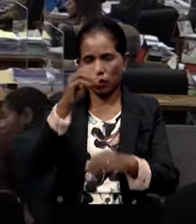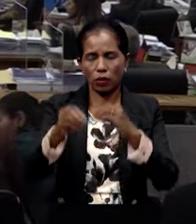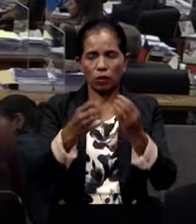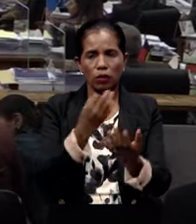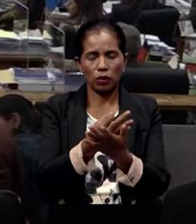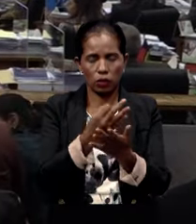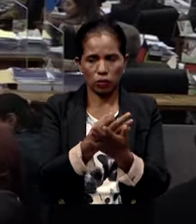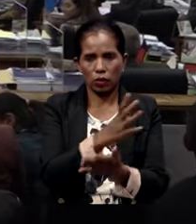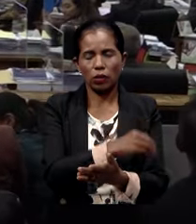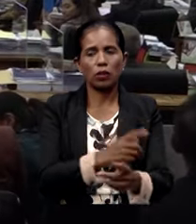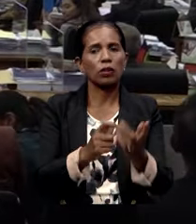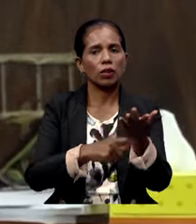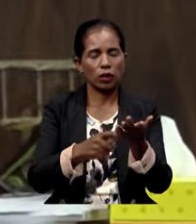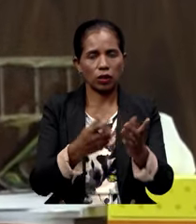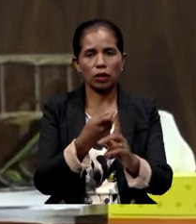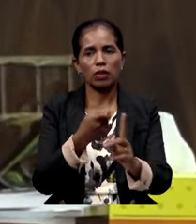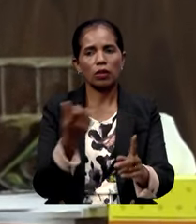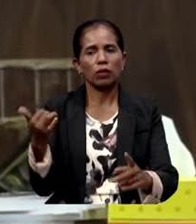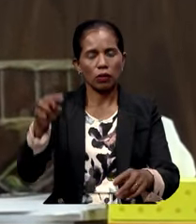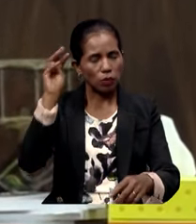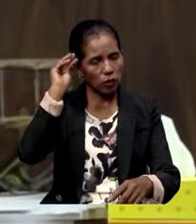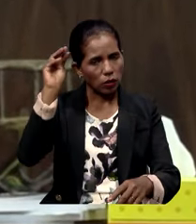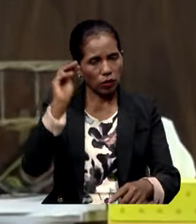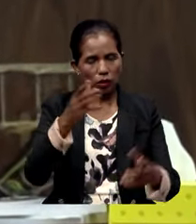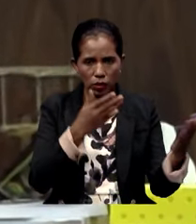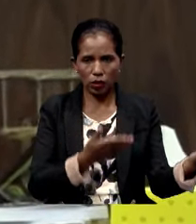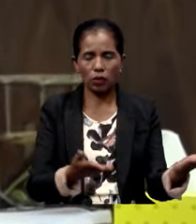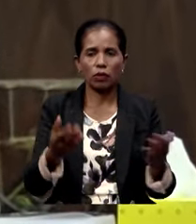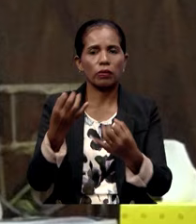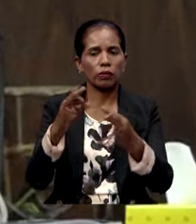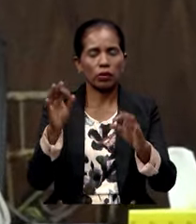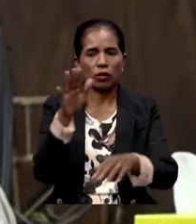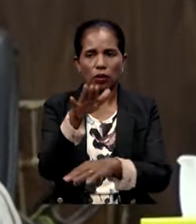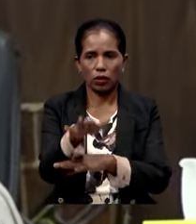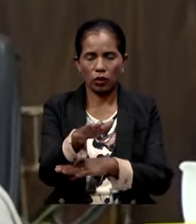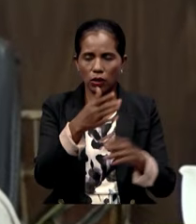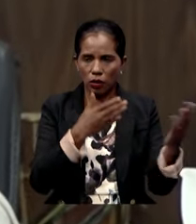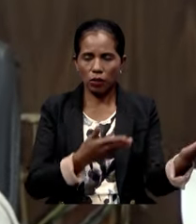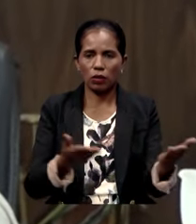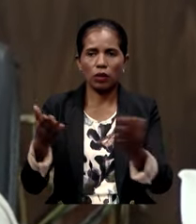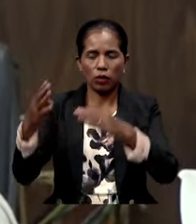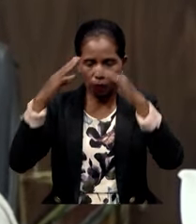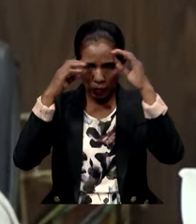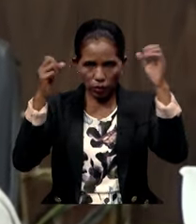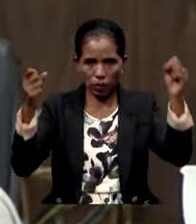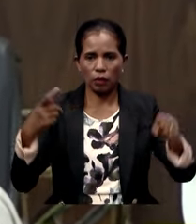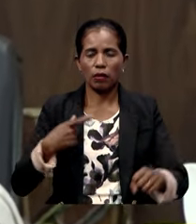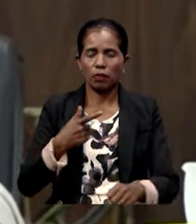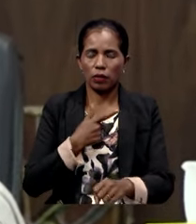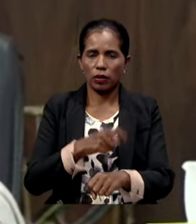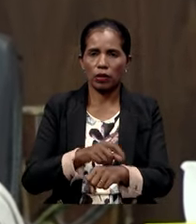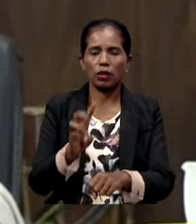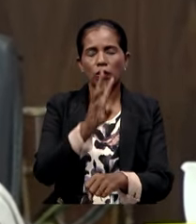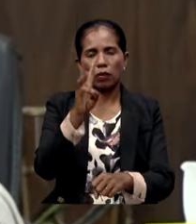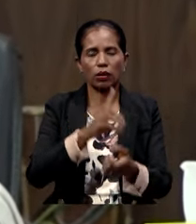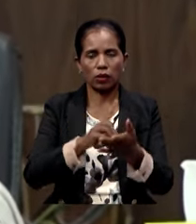públicas o tecnico sira husi ministeru finanzas halu kedas rarasa un final ia loraik no submete kedas va presidente Parlamento Nacional ia quarta semana